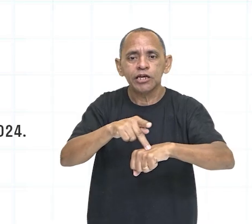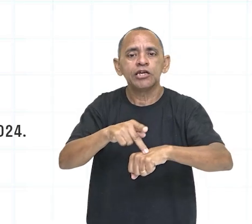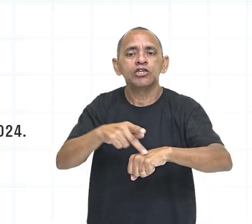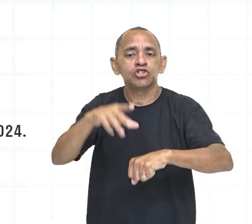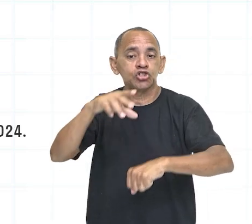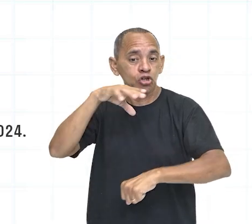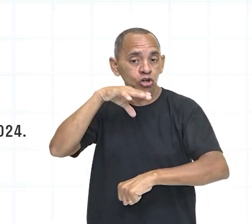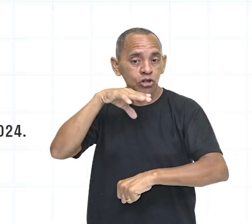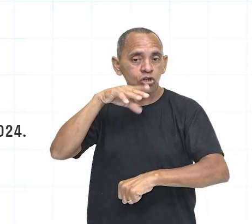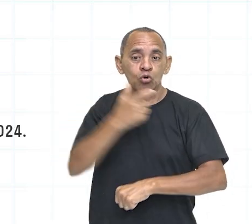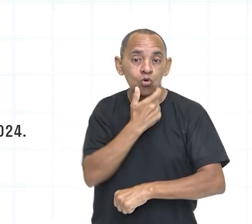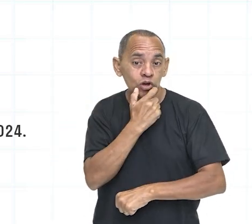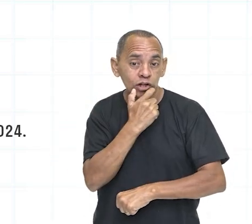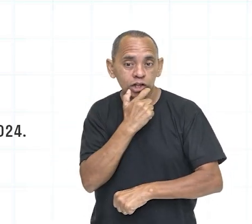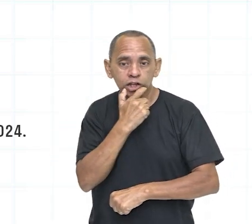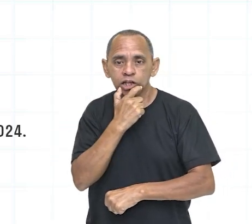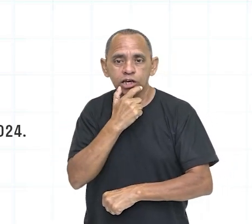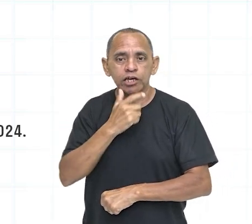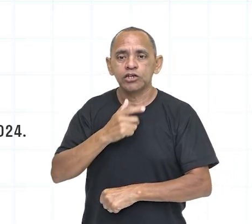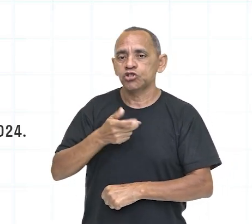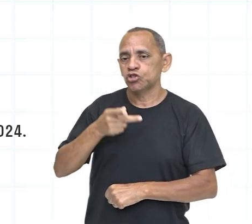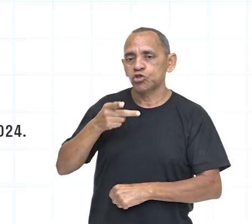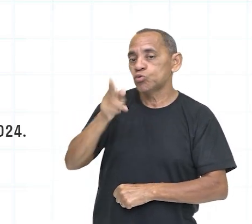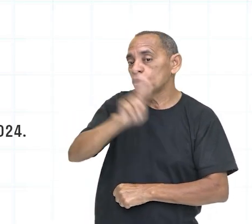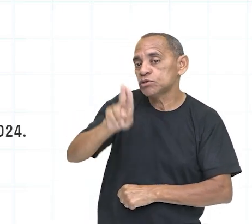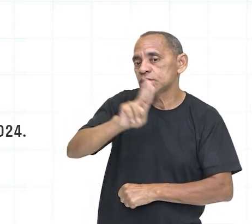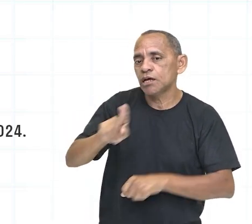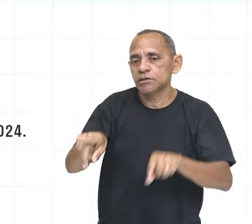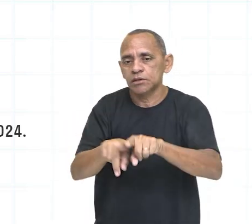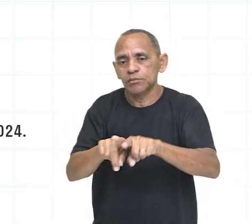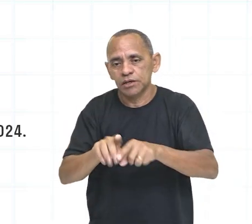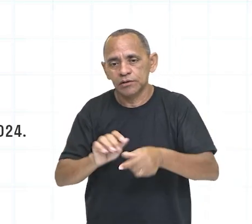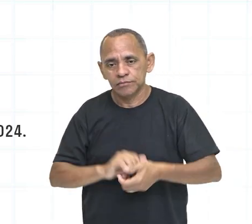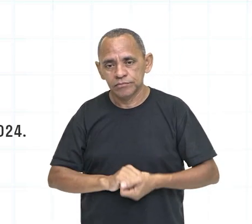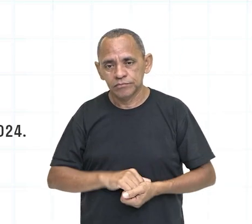diversidade linguística nas antigas colônias